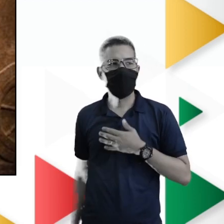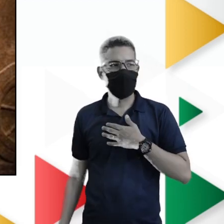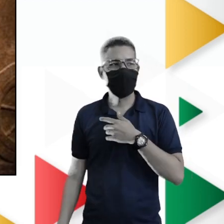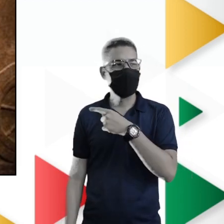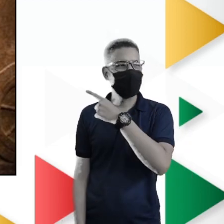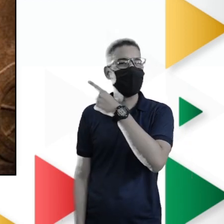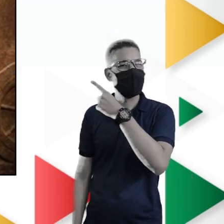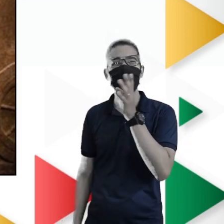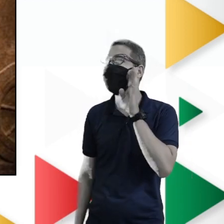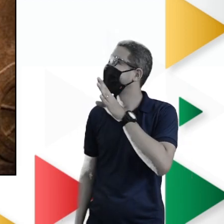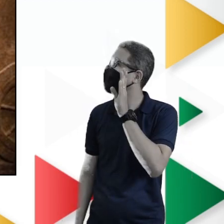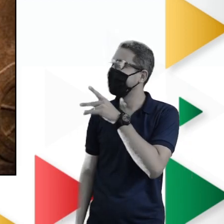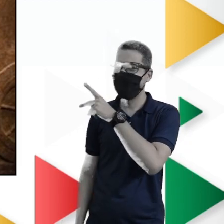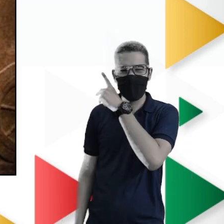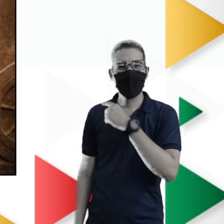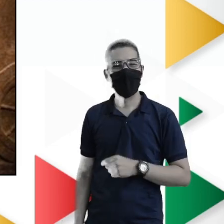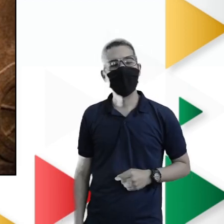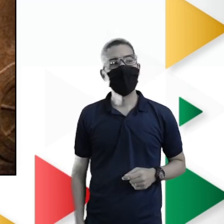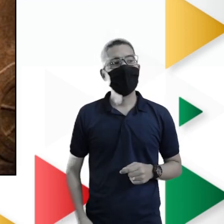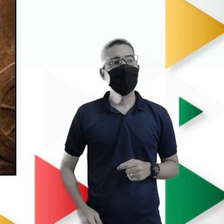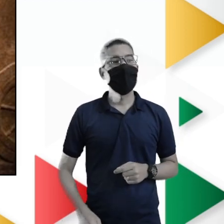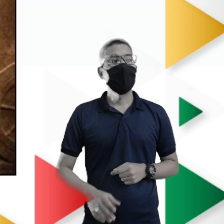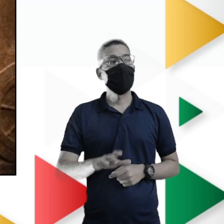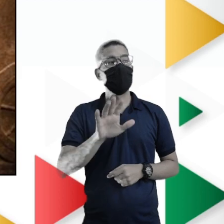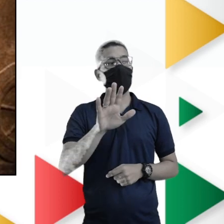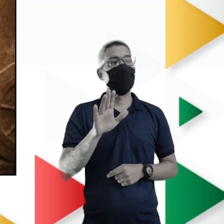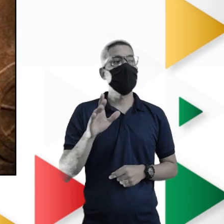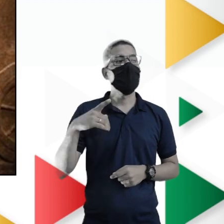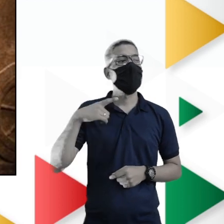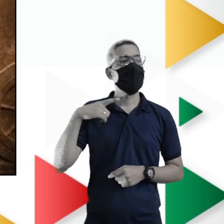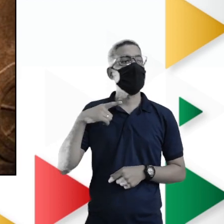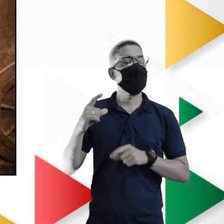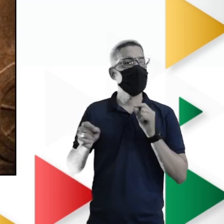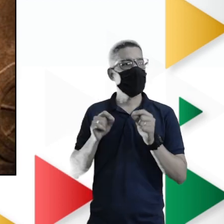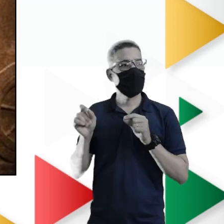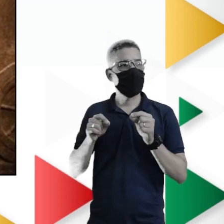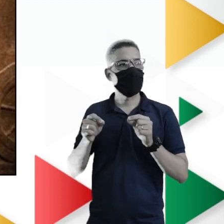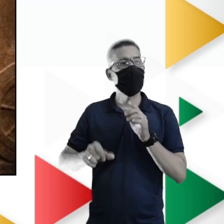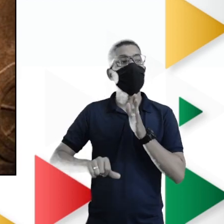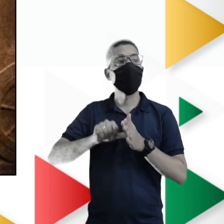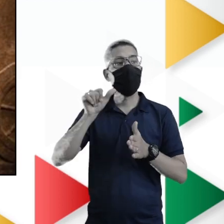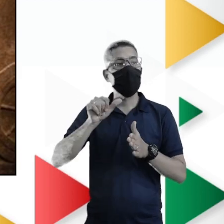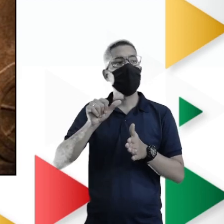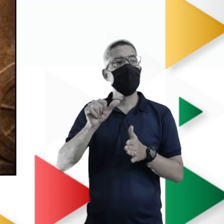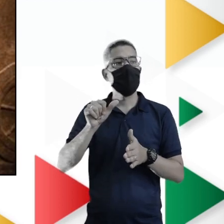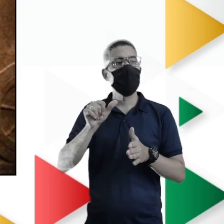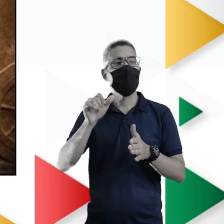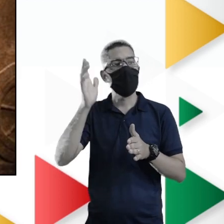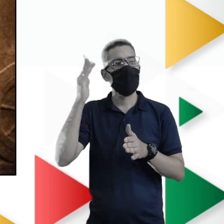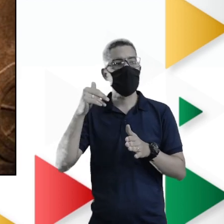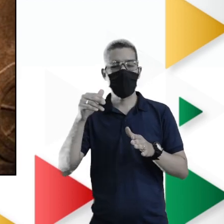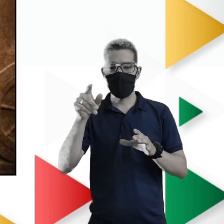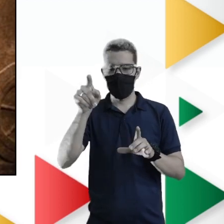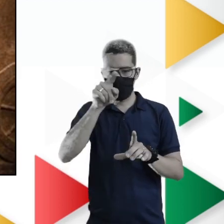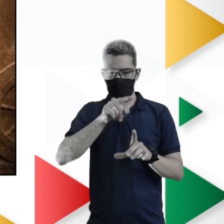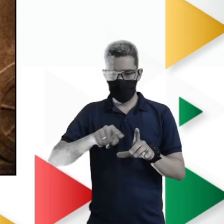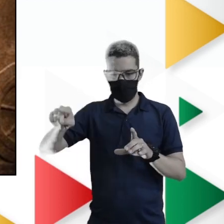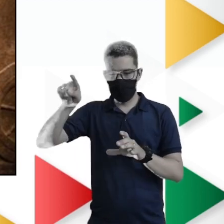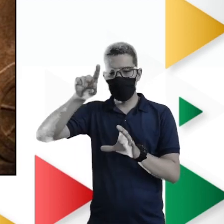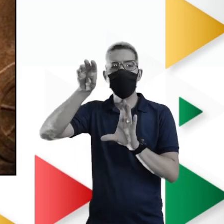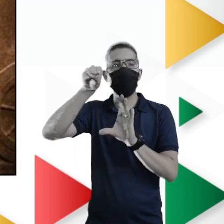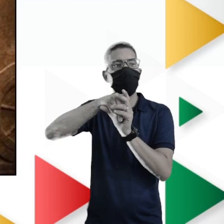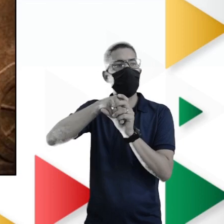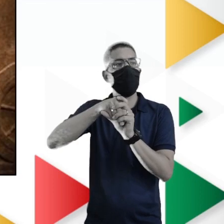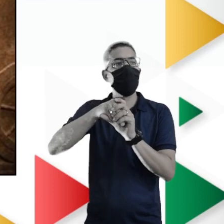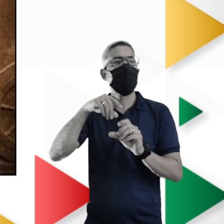bonitão? Massa, velho. Vamos lá. Aí a gente tem a primeira noção do que é o ângulo interno, né? Que aí